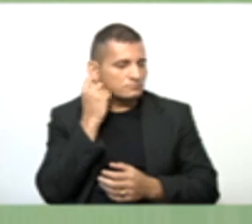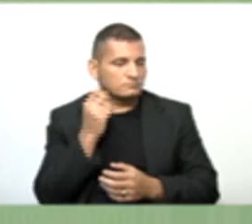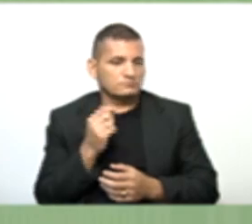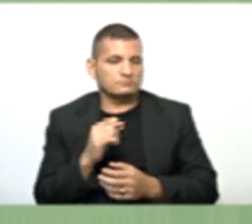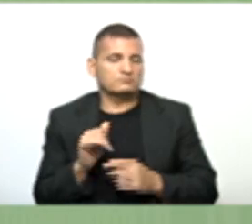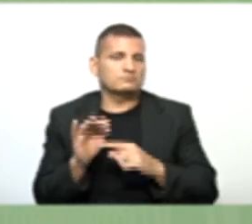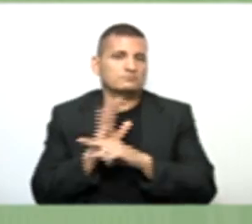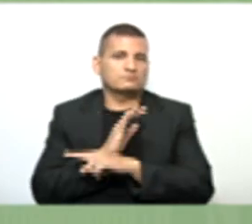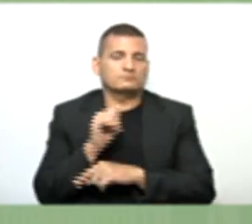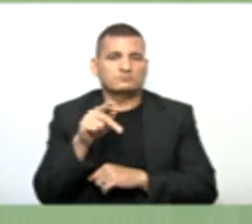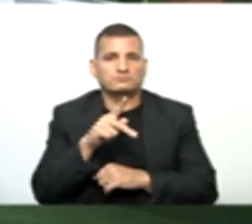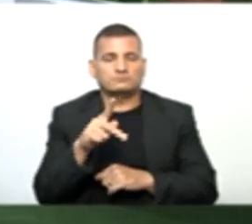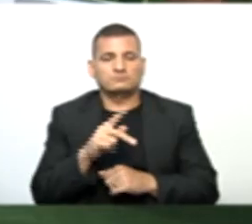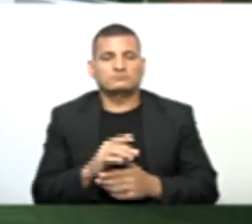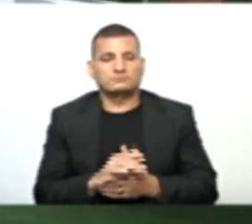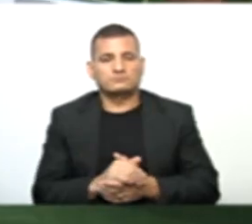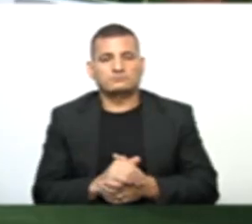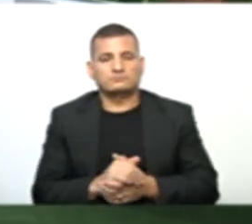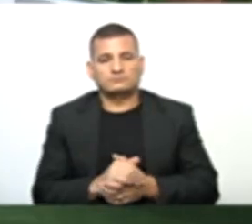Professor Eduardo?